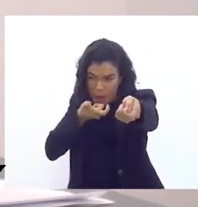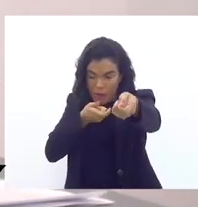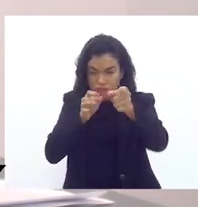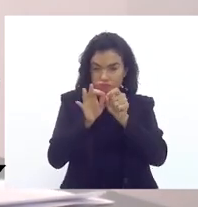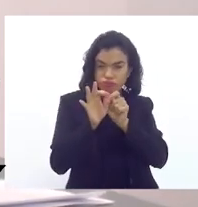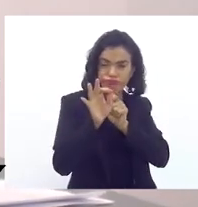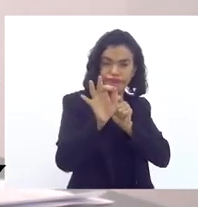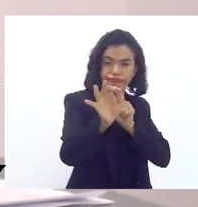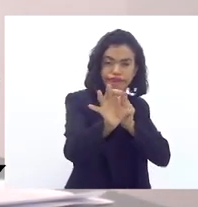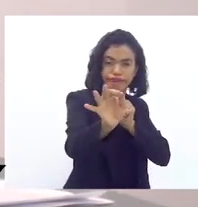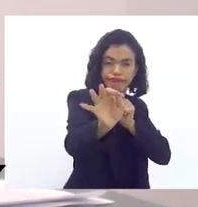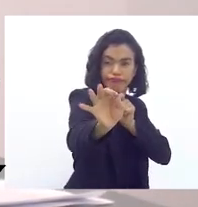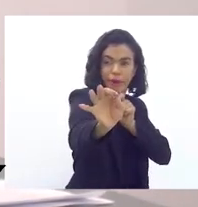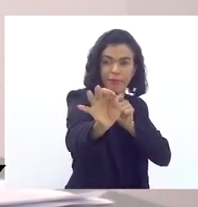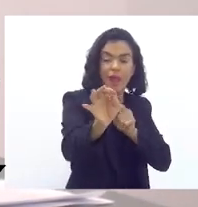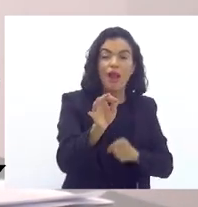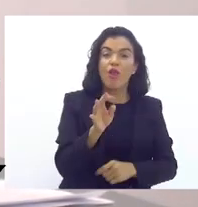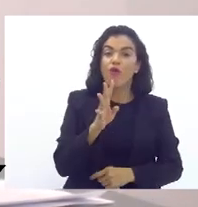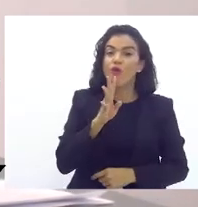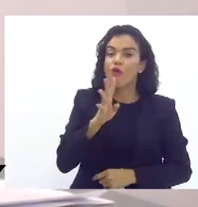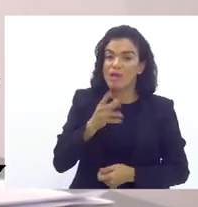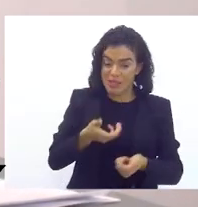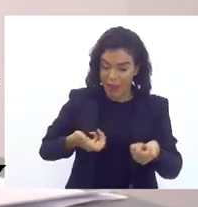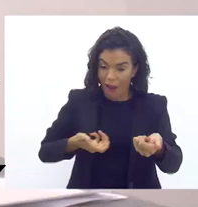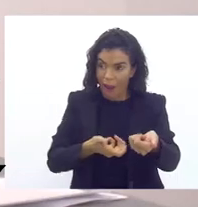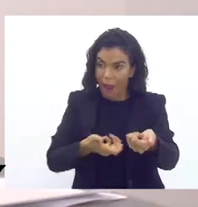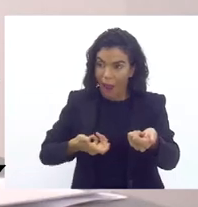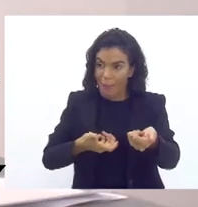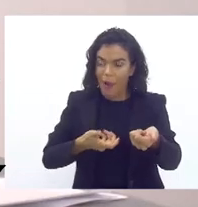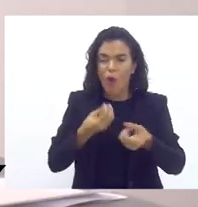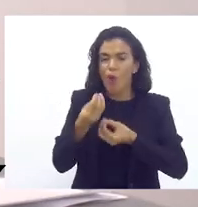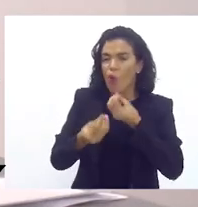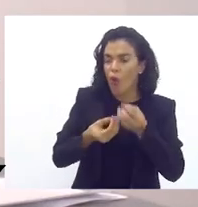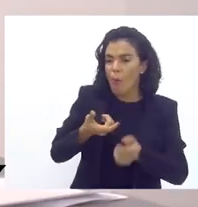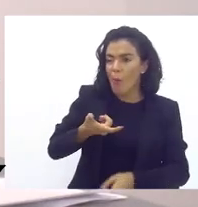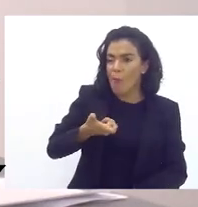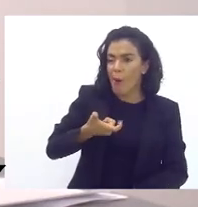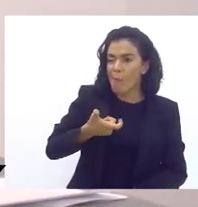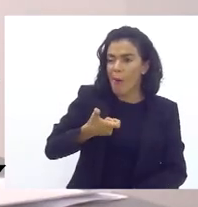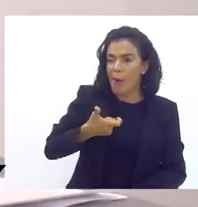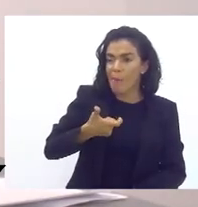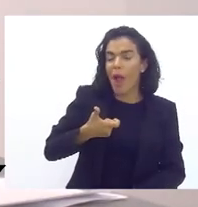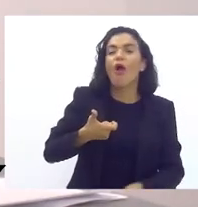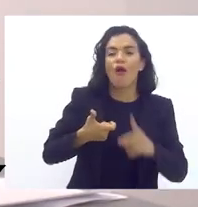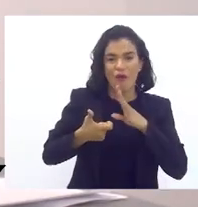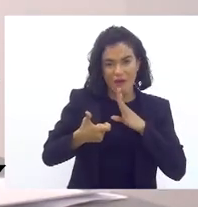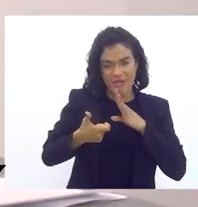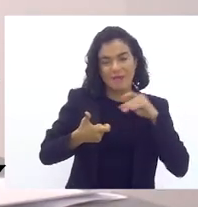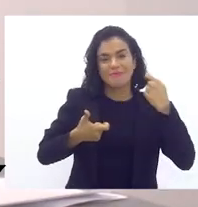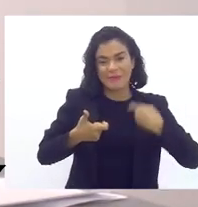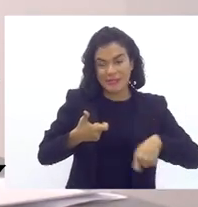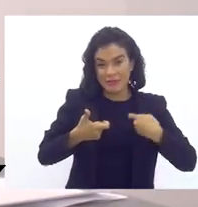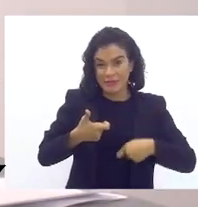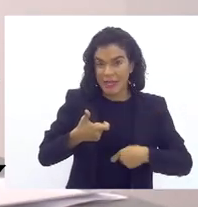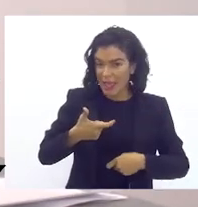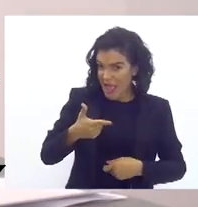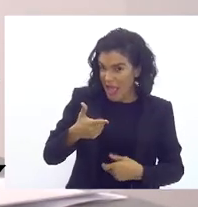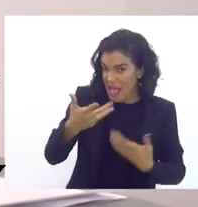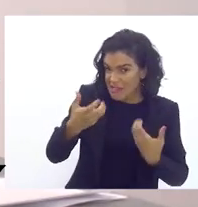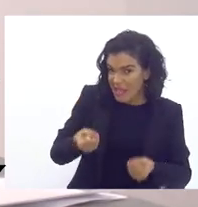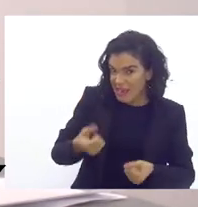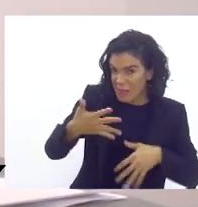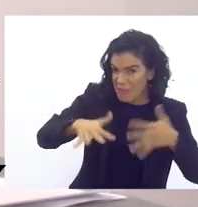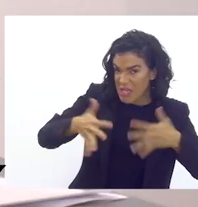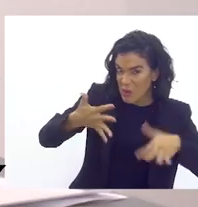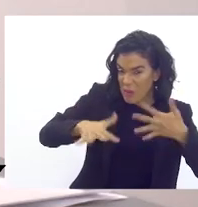razoável que ele Conheça o armamento dele funcionamento da arma ele tem que conhecer é razoável que ele